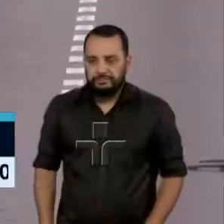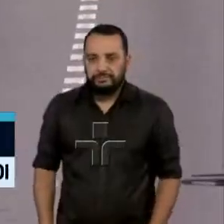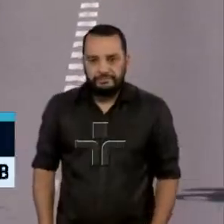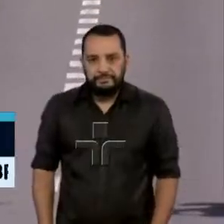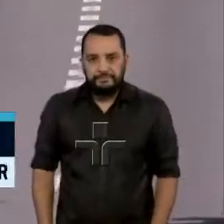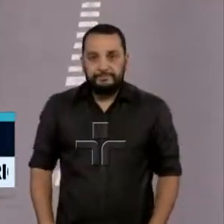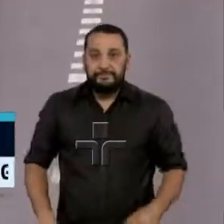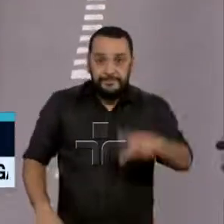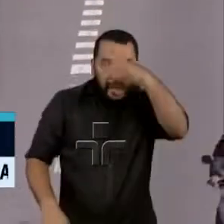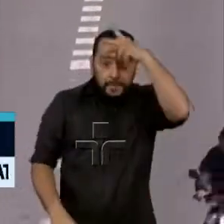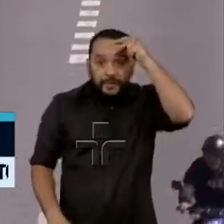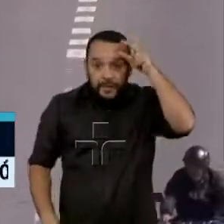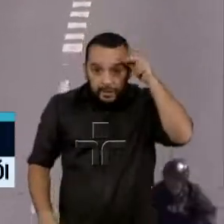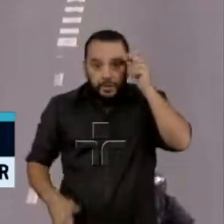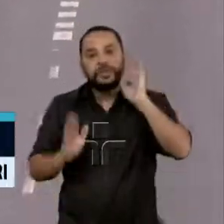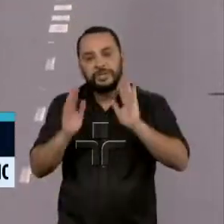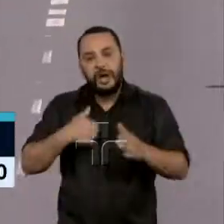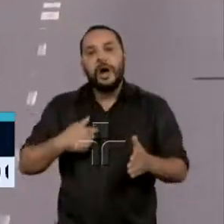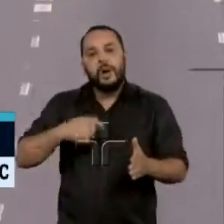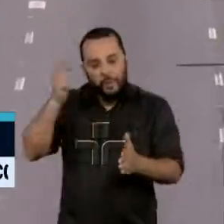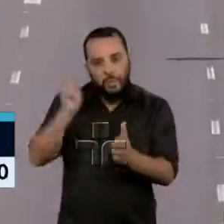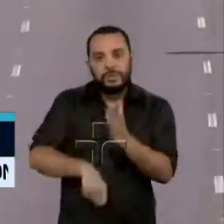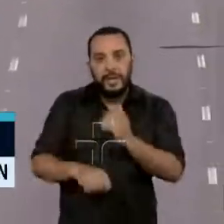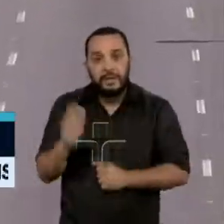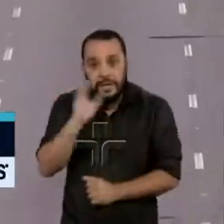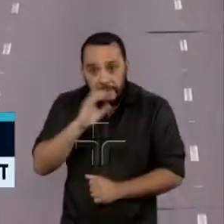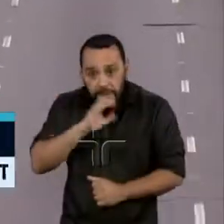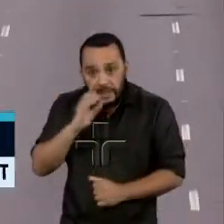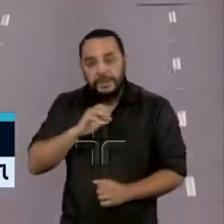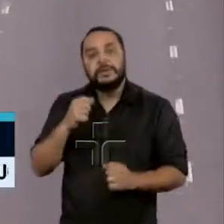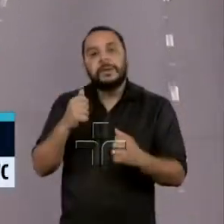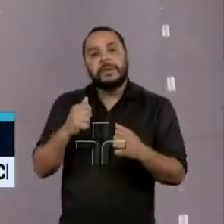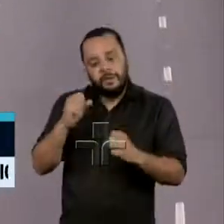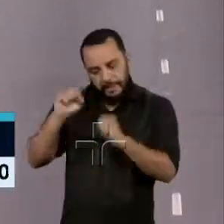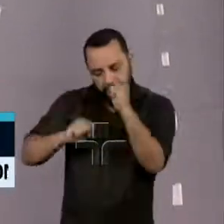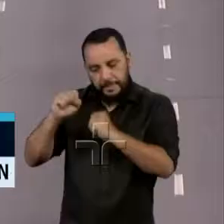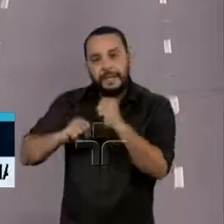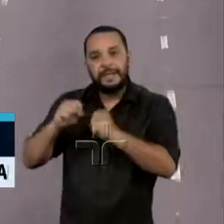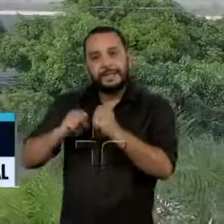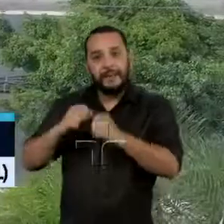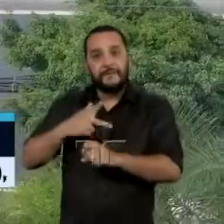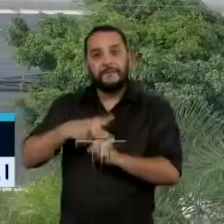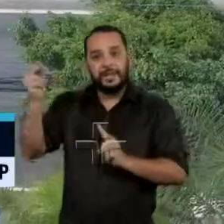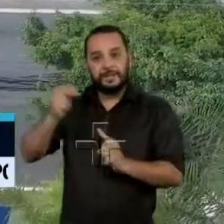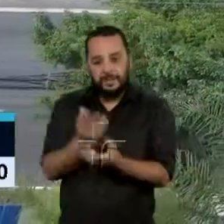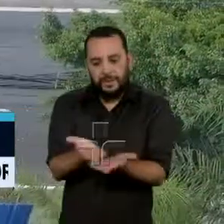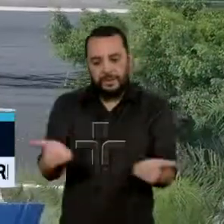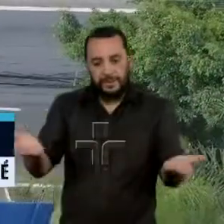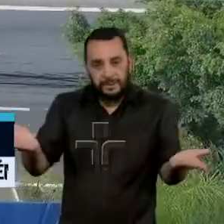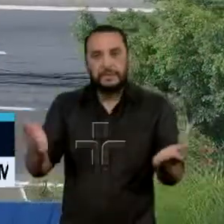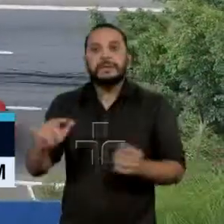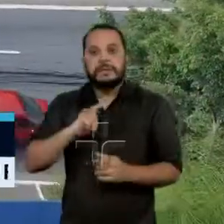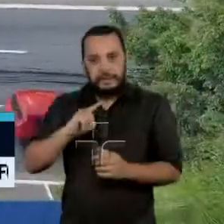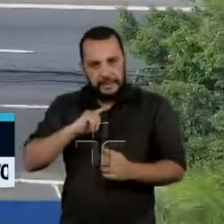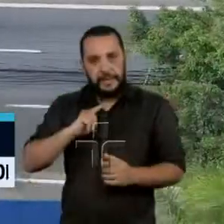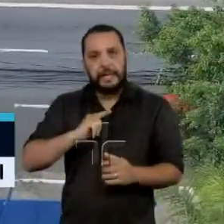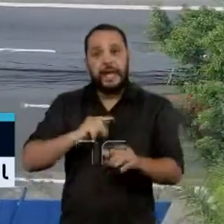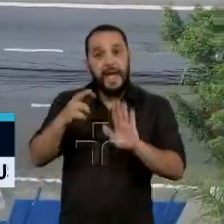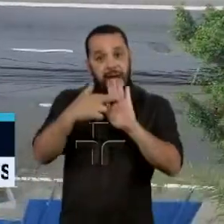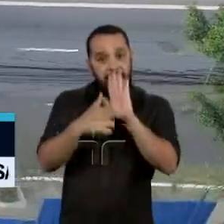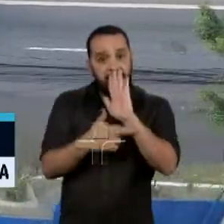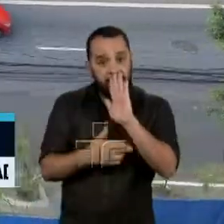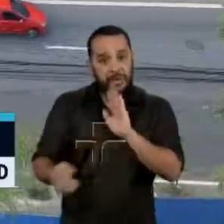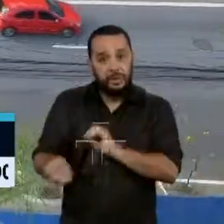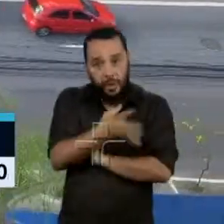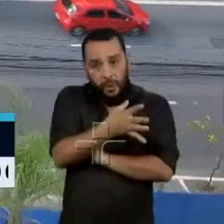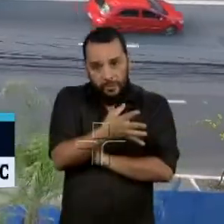A prefeitura renovou os contratos emergenciais com as empresas vencedoras da licitação e está implementando as novas regras,